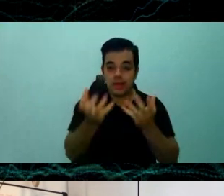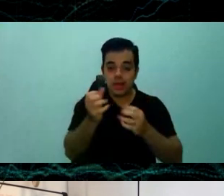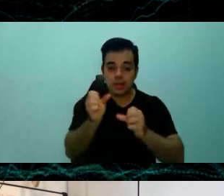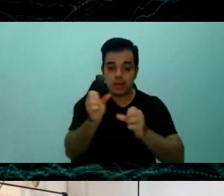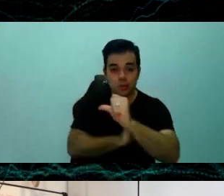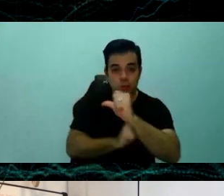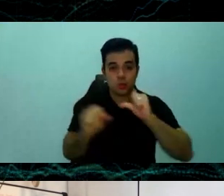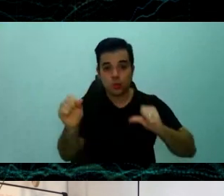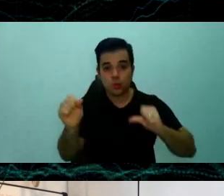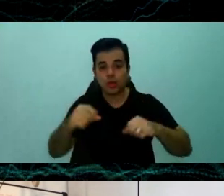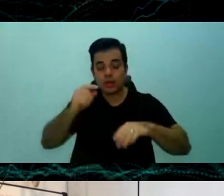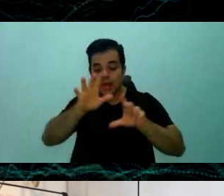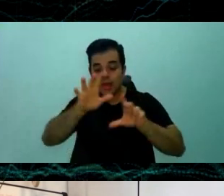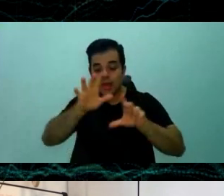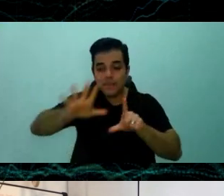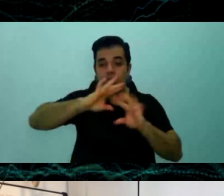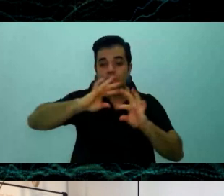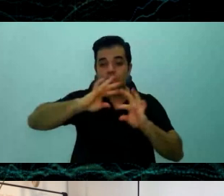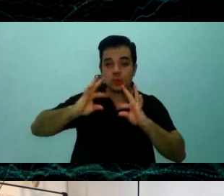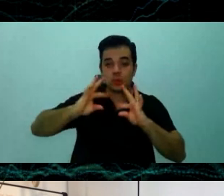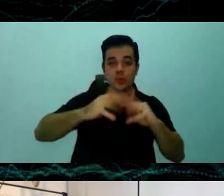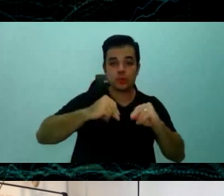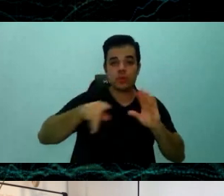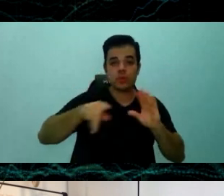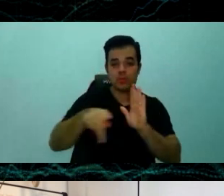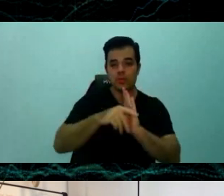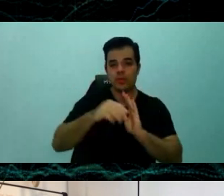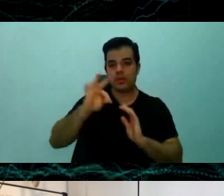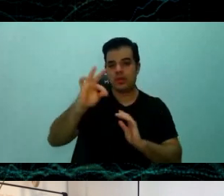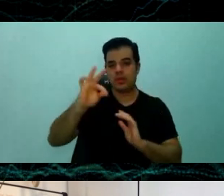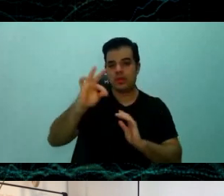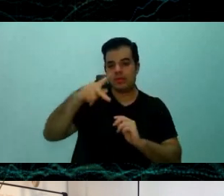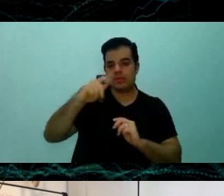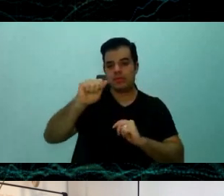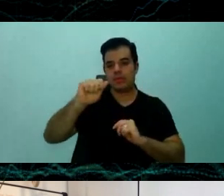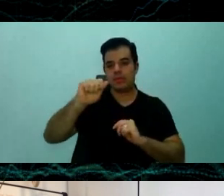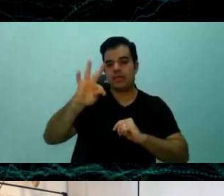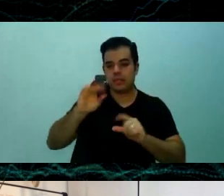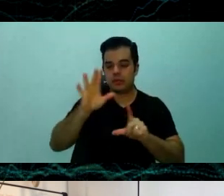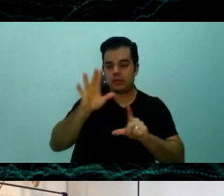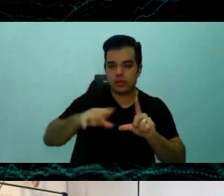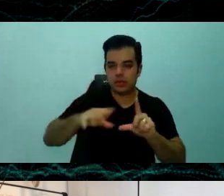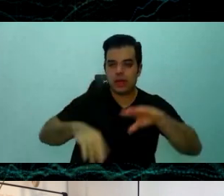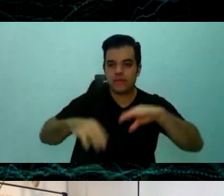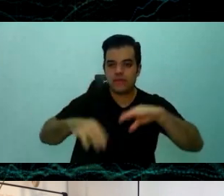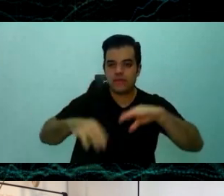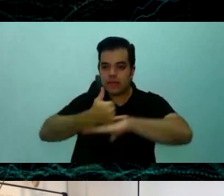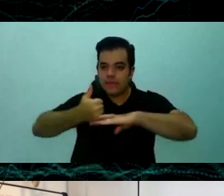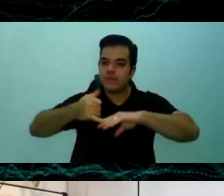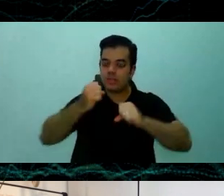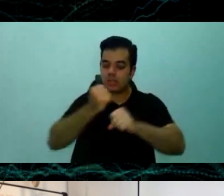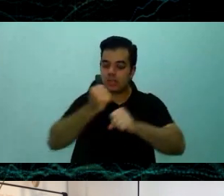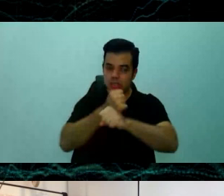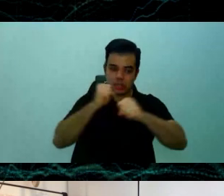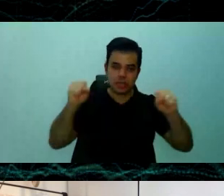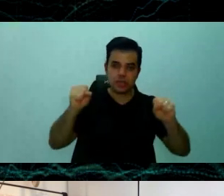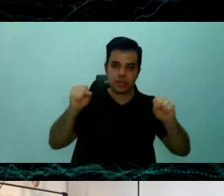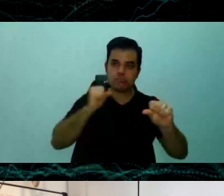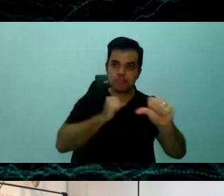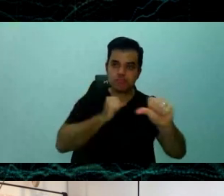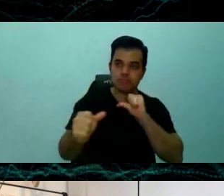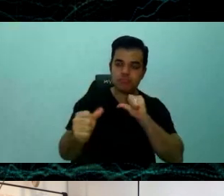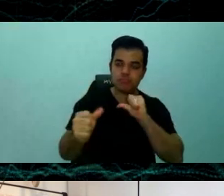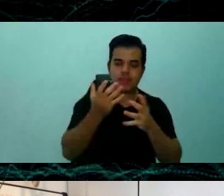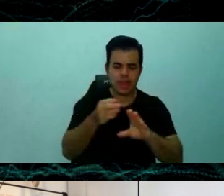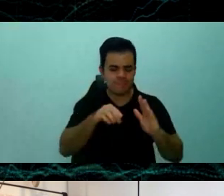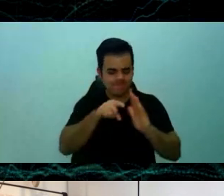seu ambiente como um template, quando você está mexendo com infras bem grandes e você quer tentar